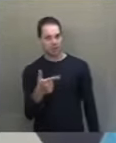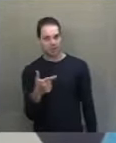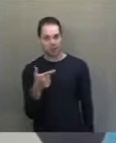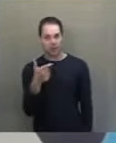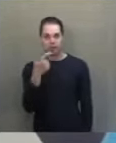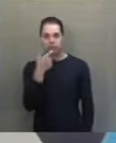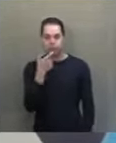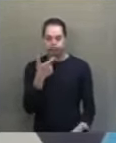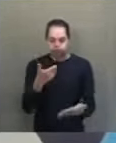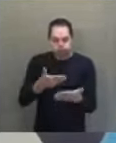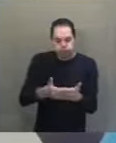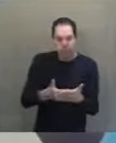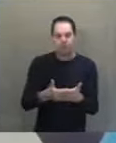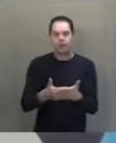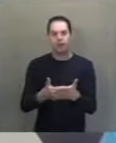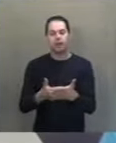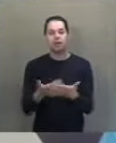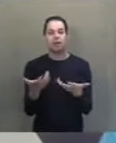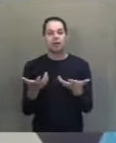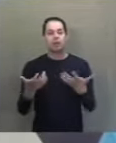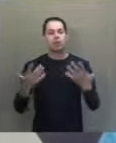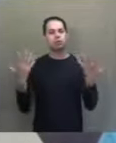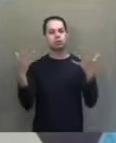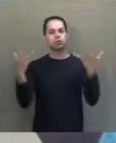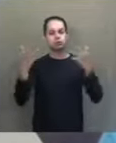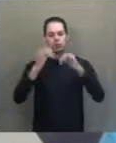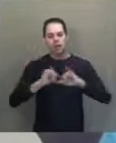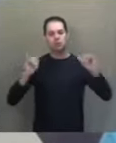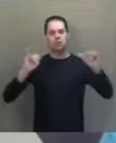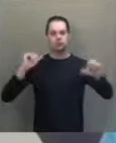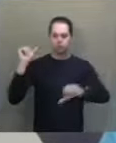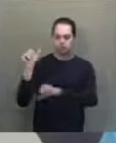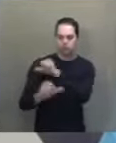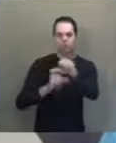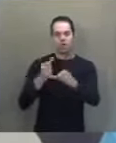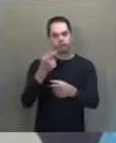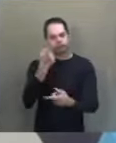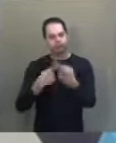aí. Que batam os sinos, anunciando mudanças